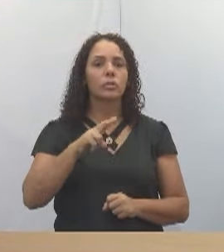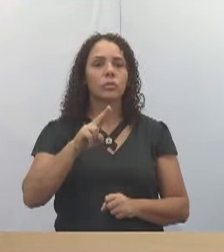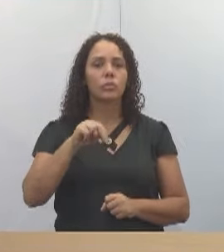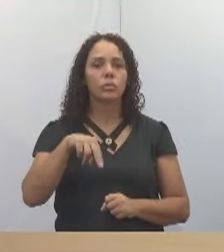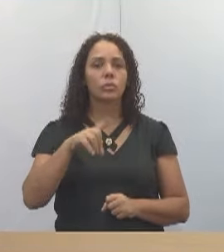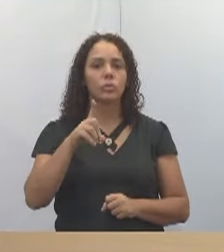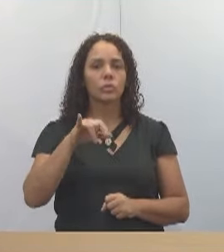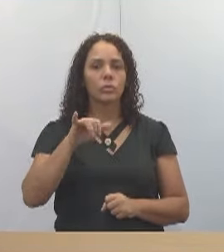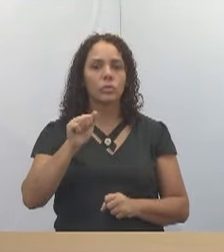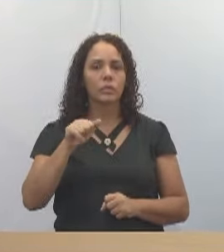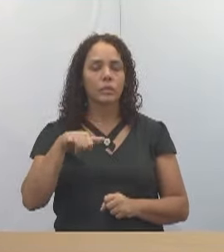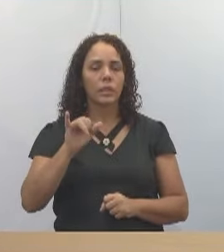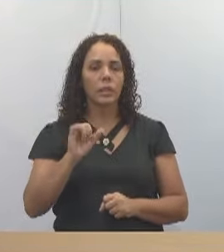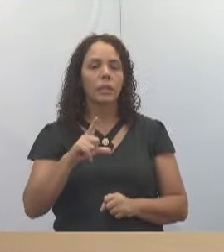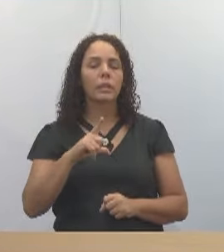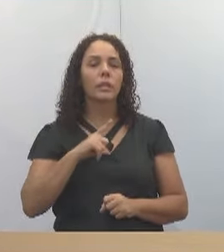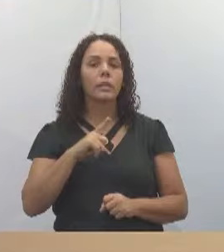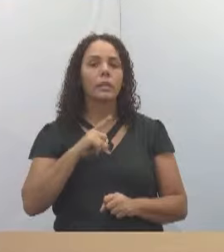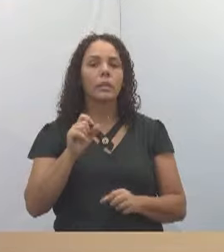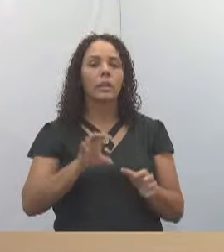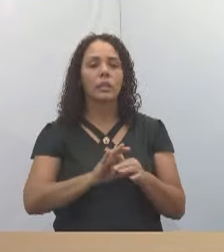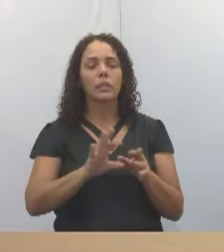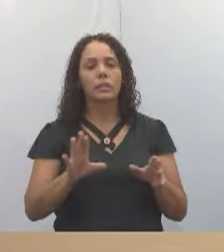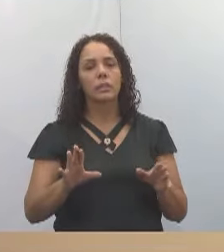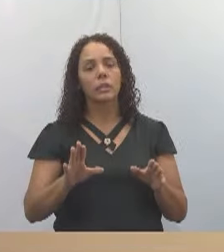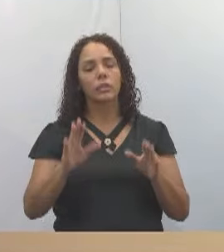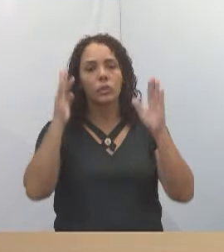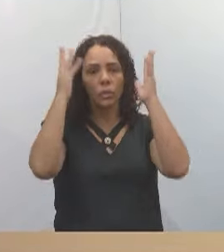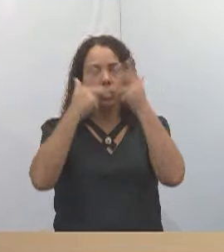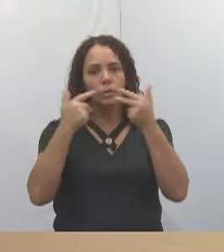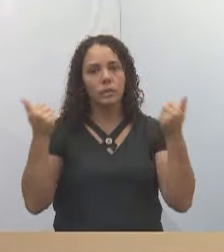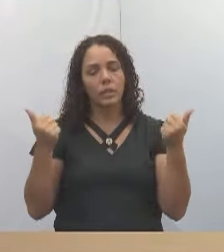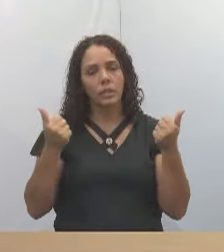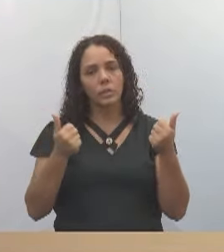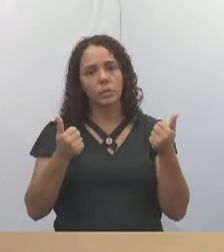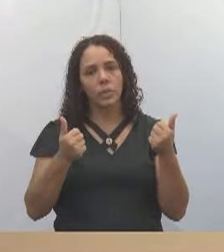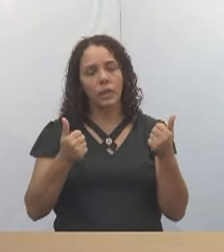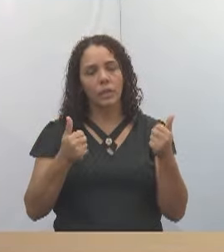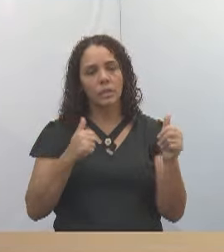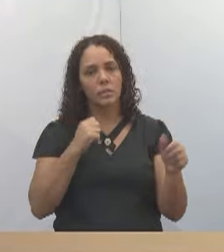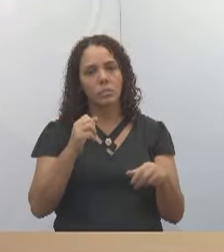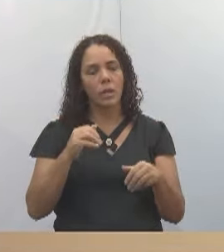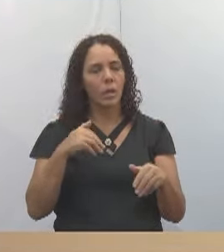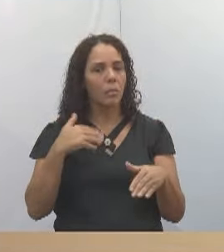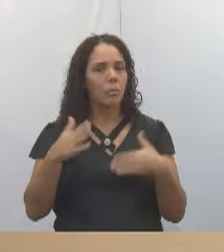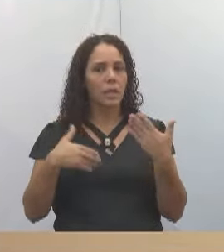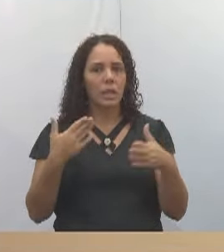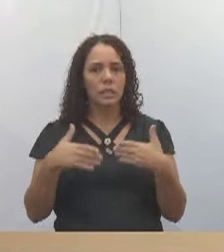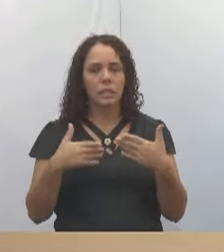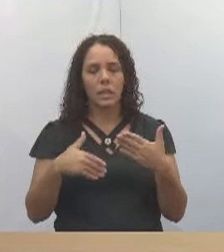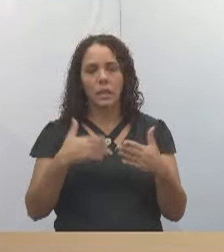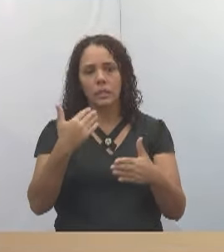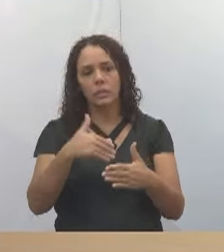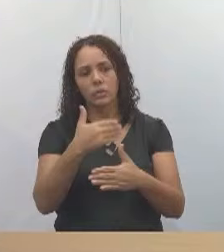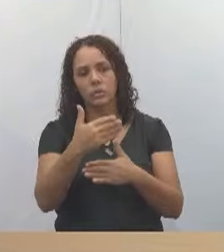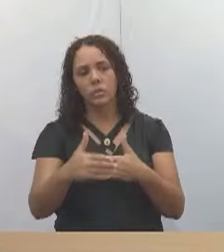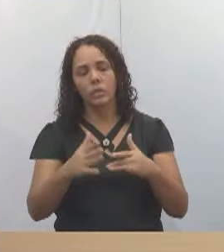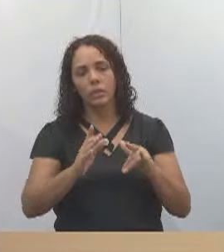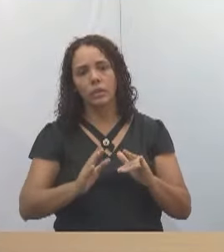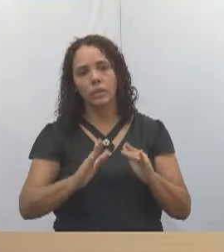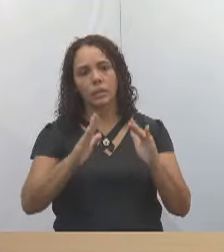assegura a circulação de animais domésticos nas áreas comuns de condomínios residenciais. Ofensa ao